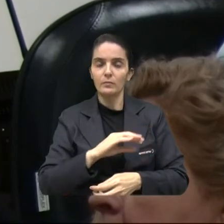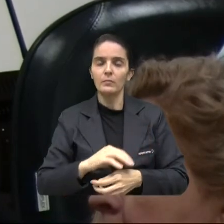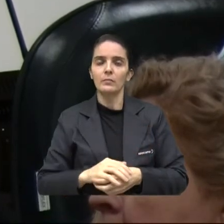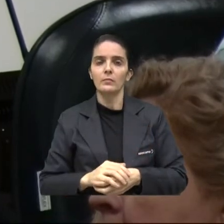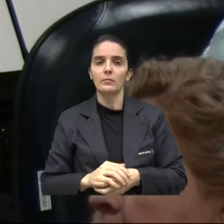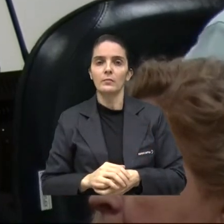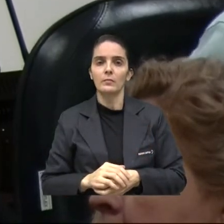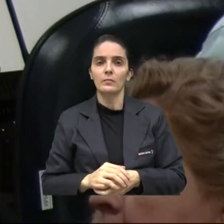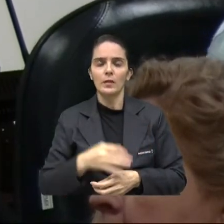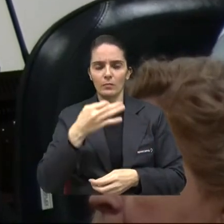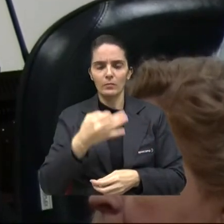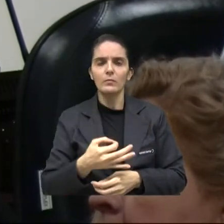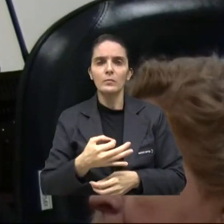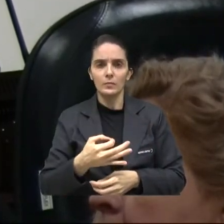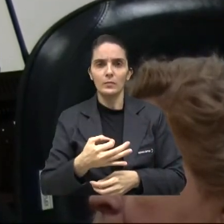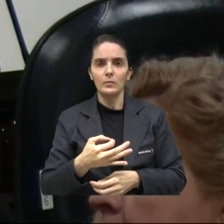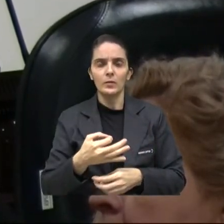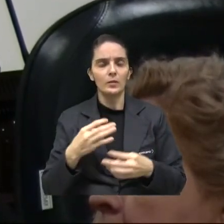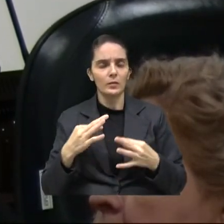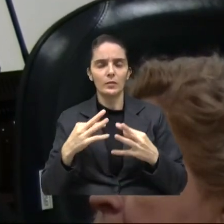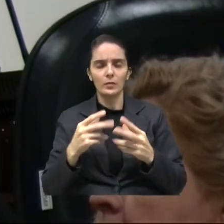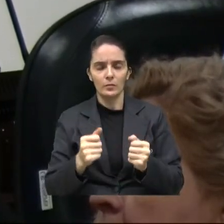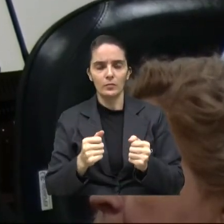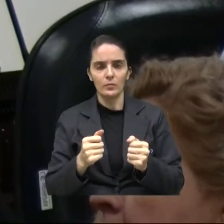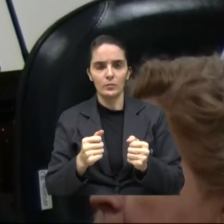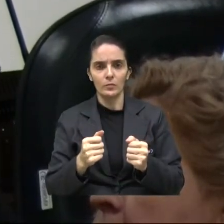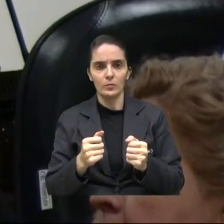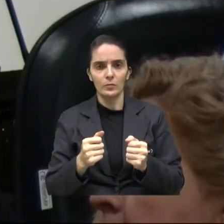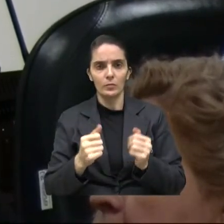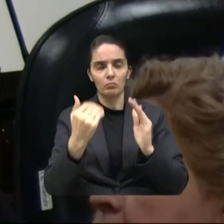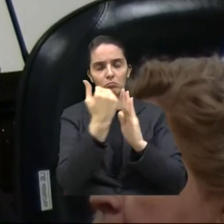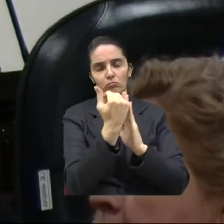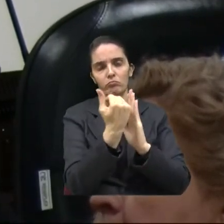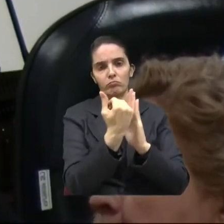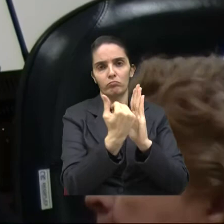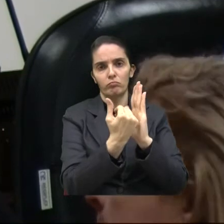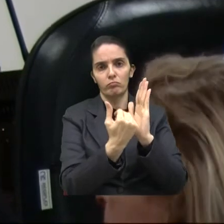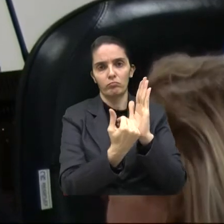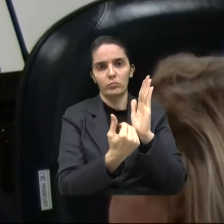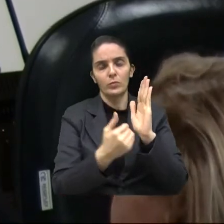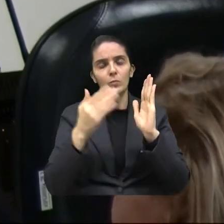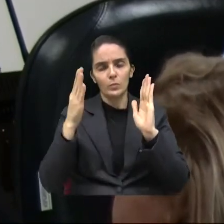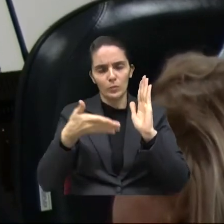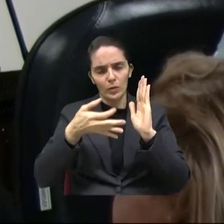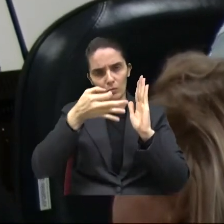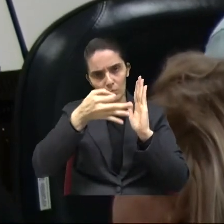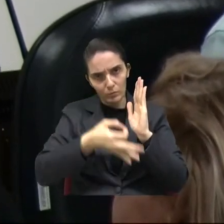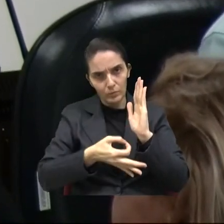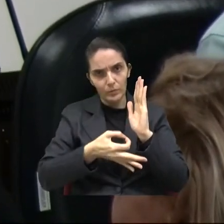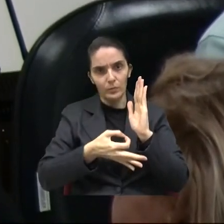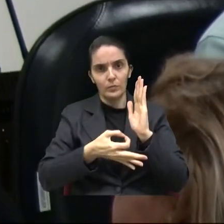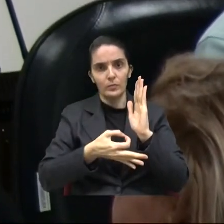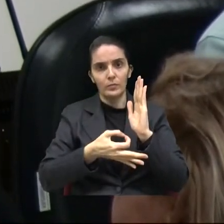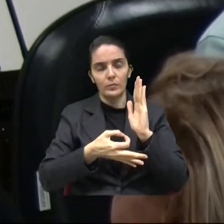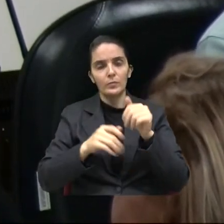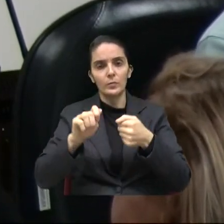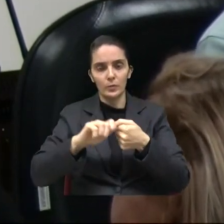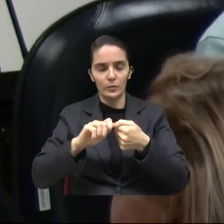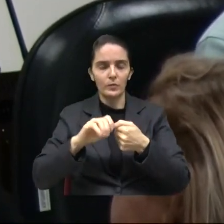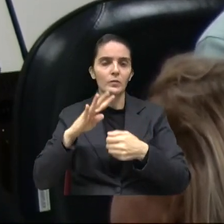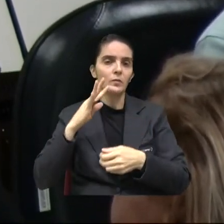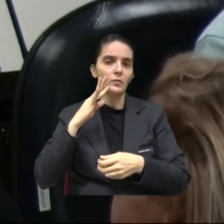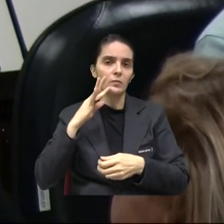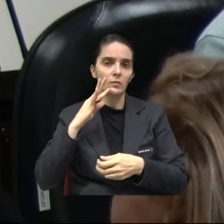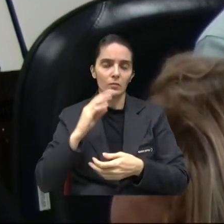tem todo um aparato e tem todo um protocolo já definido a seguir na próxima